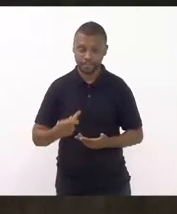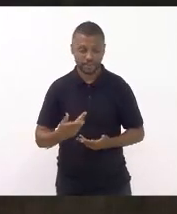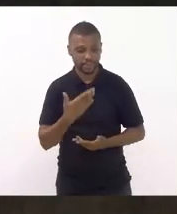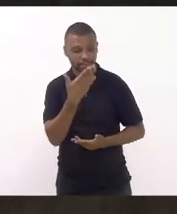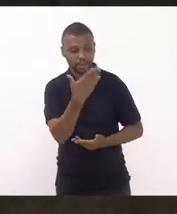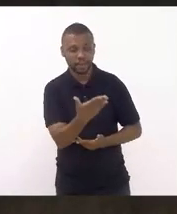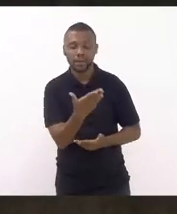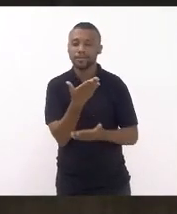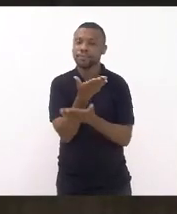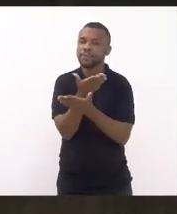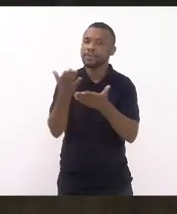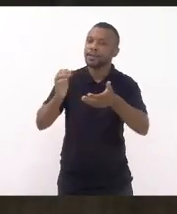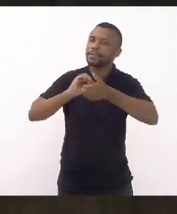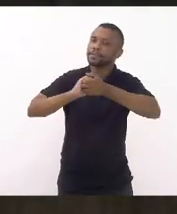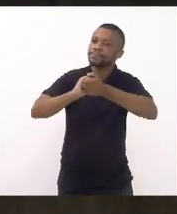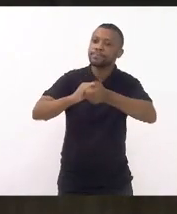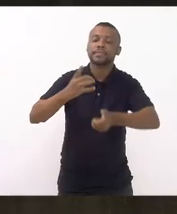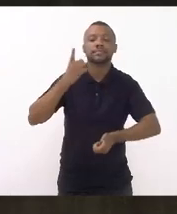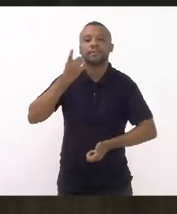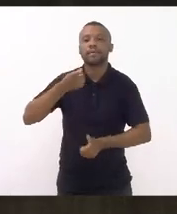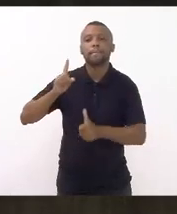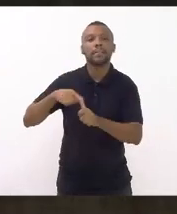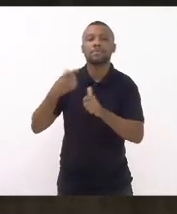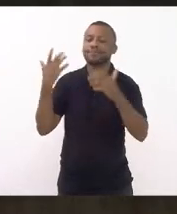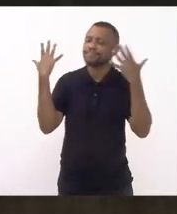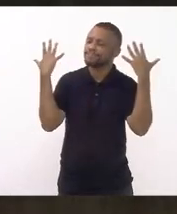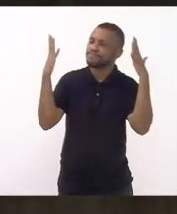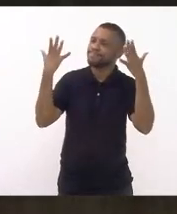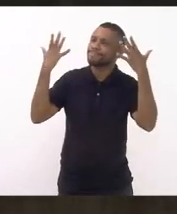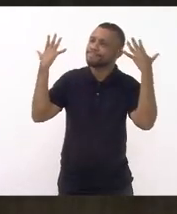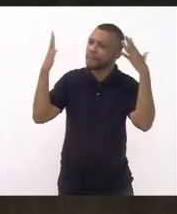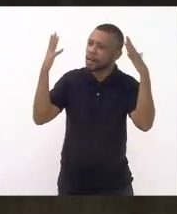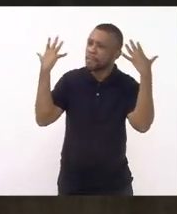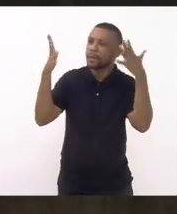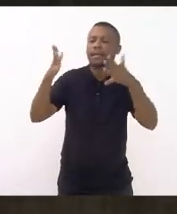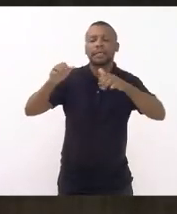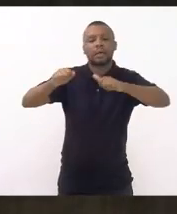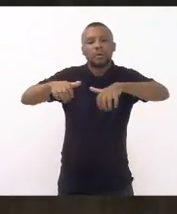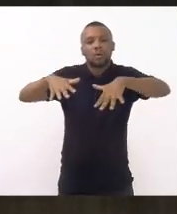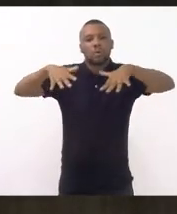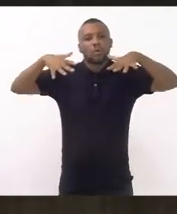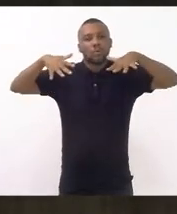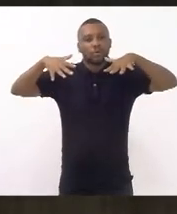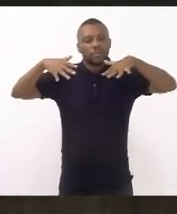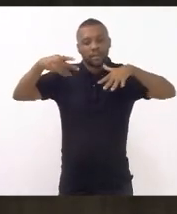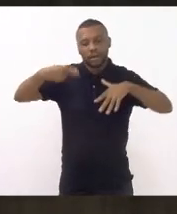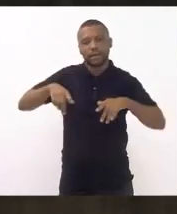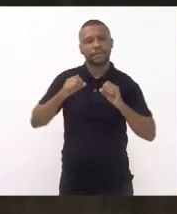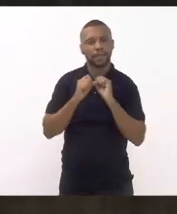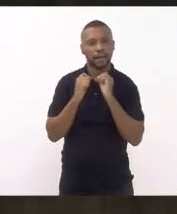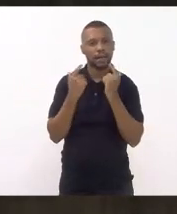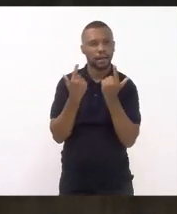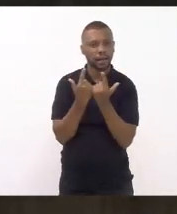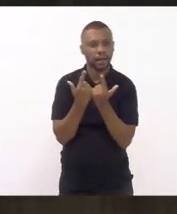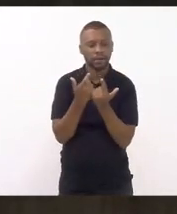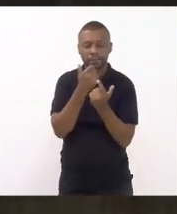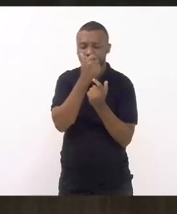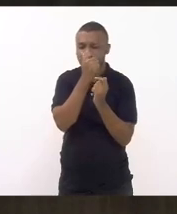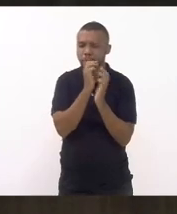deputados, primeiramente saudar essa plateia que hoje lota as galerias da Alerj. E